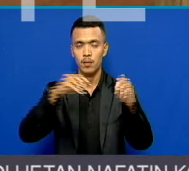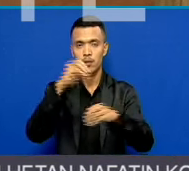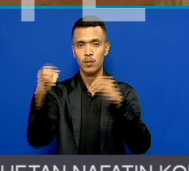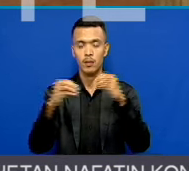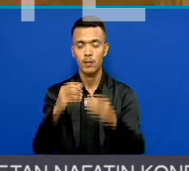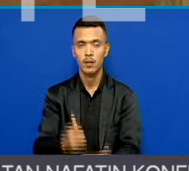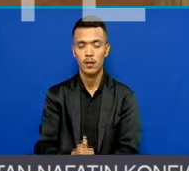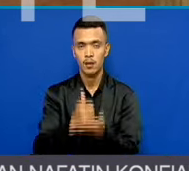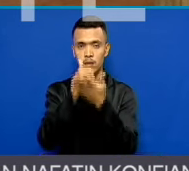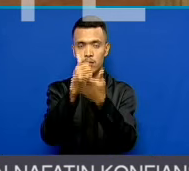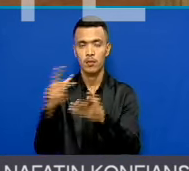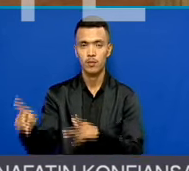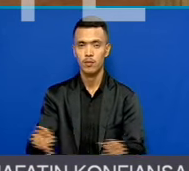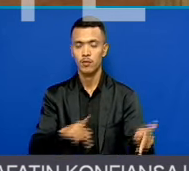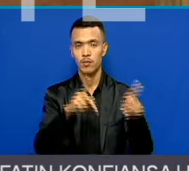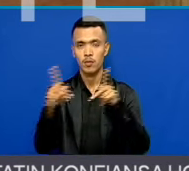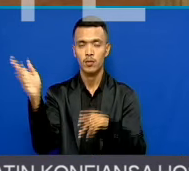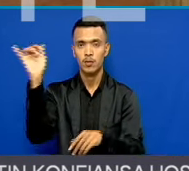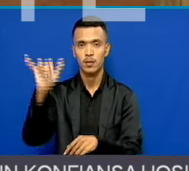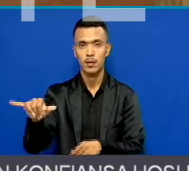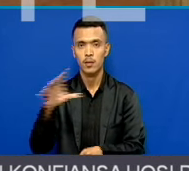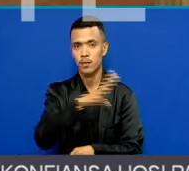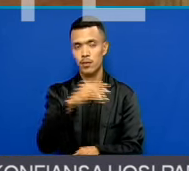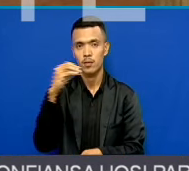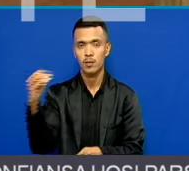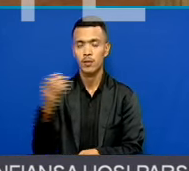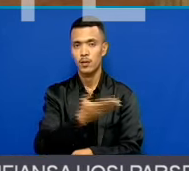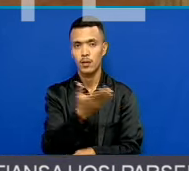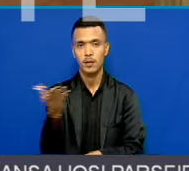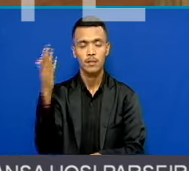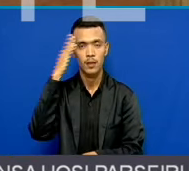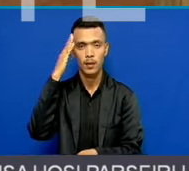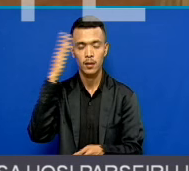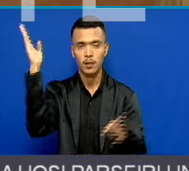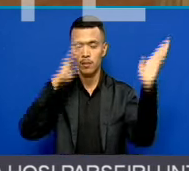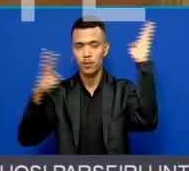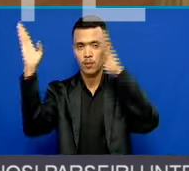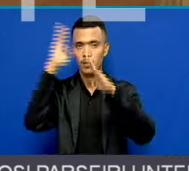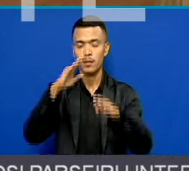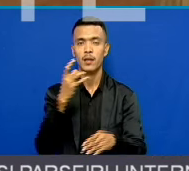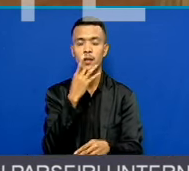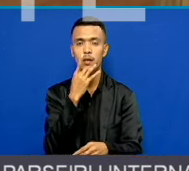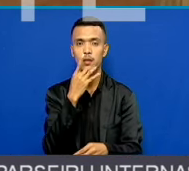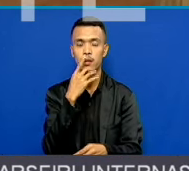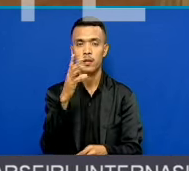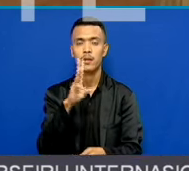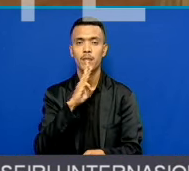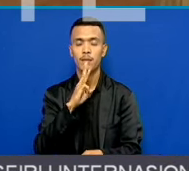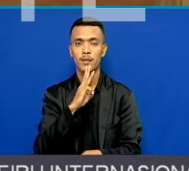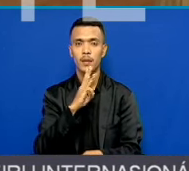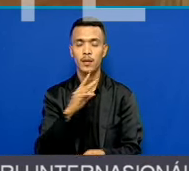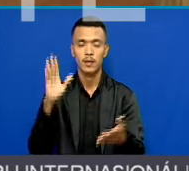e serviços públicos será no mosbe também será atende problemas será eletricidade, problemas será EB, problemas